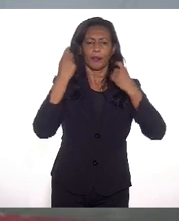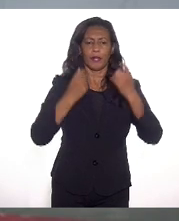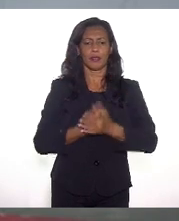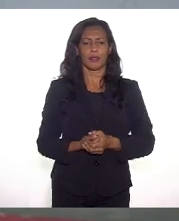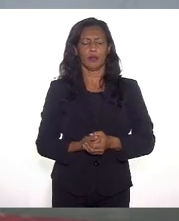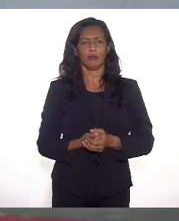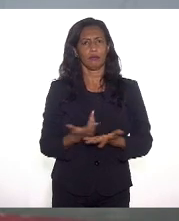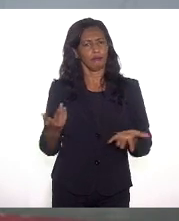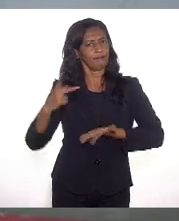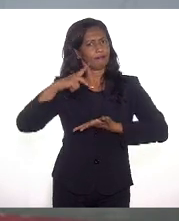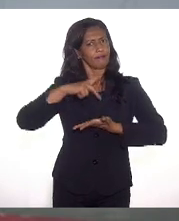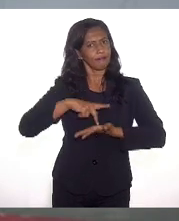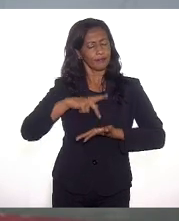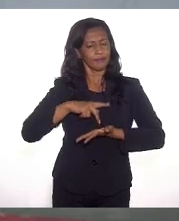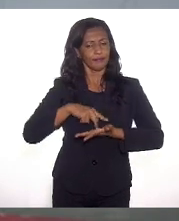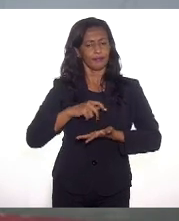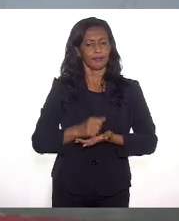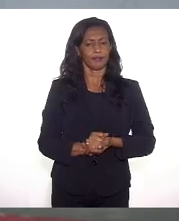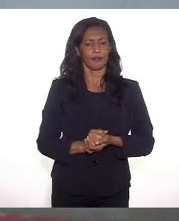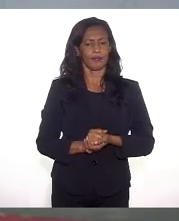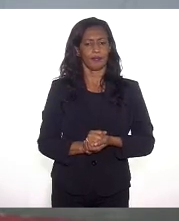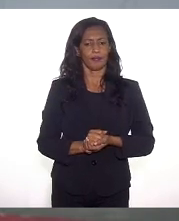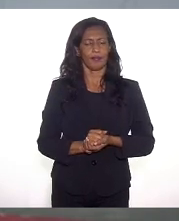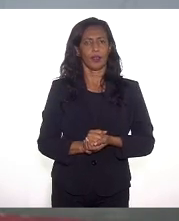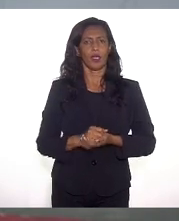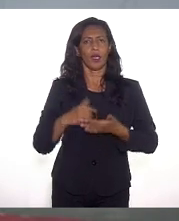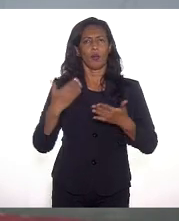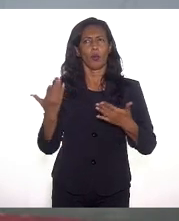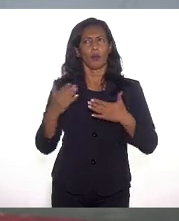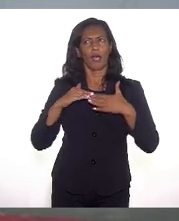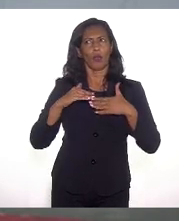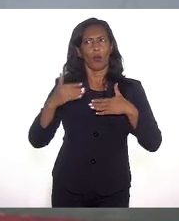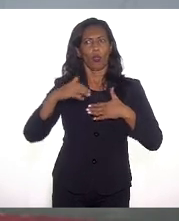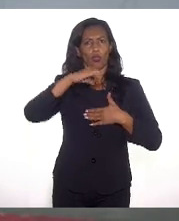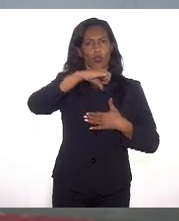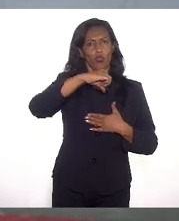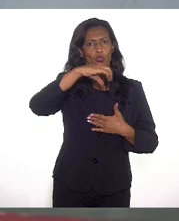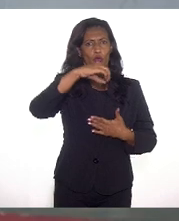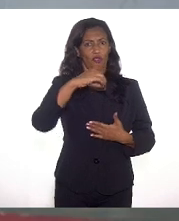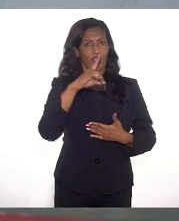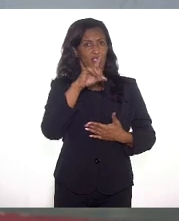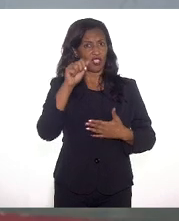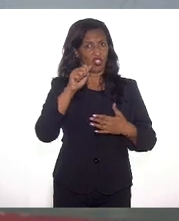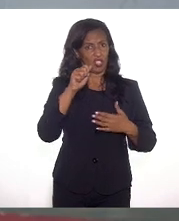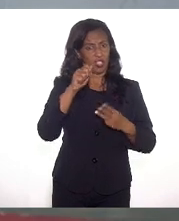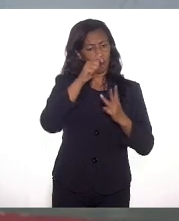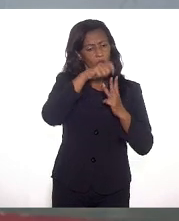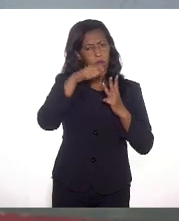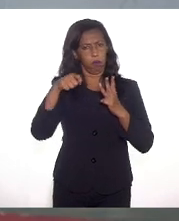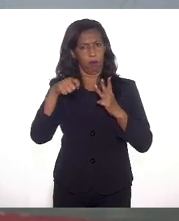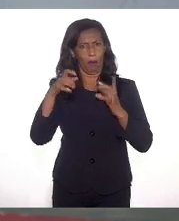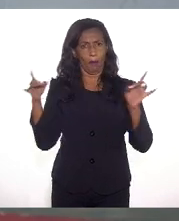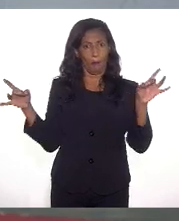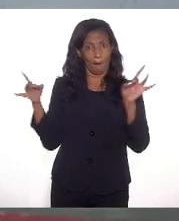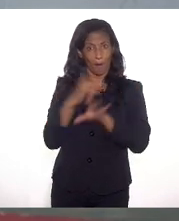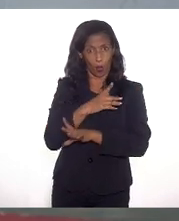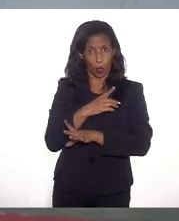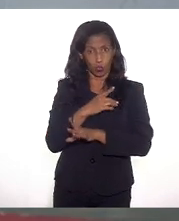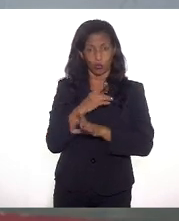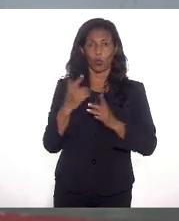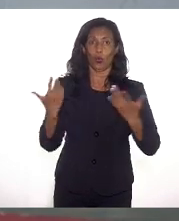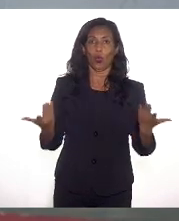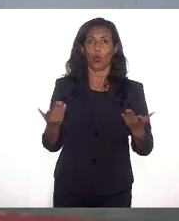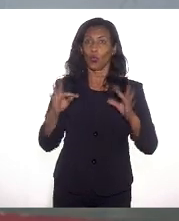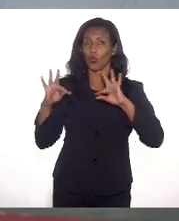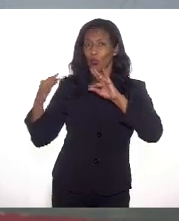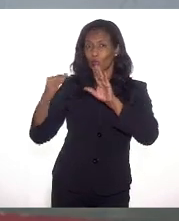e sinceramente, botar em 90 dias um programa desse de pé, com a complexidade que os senhores